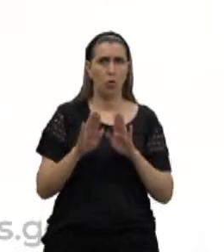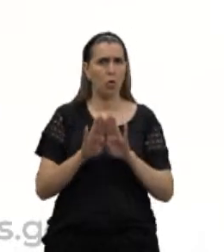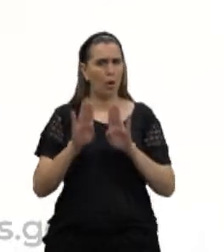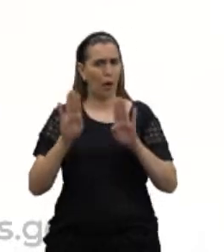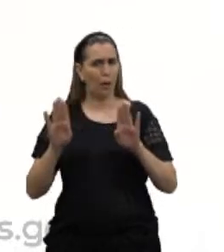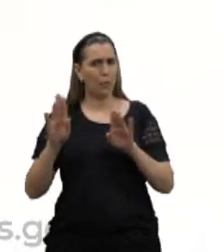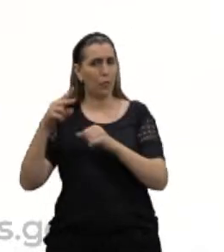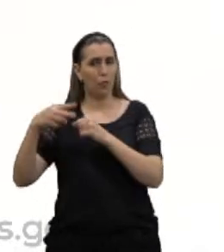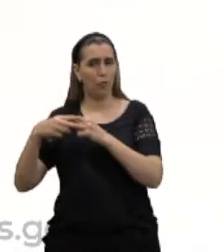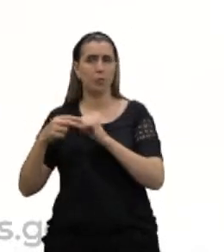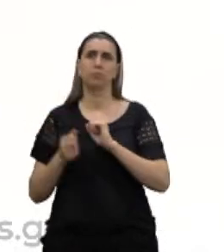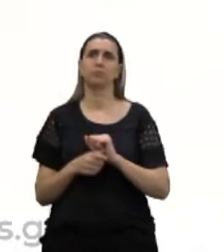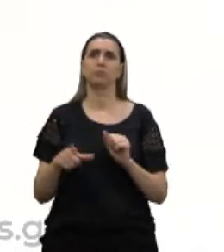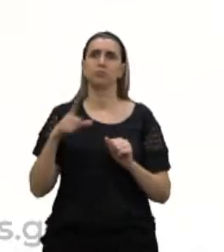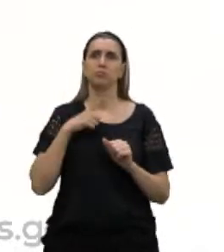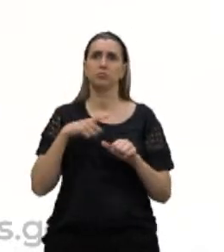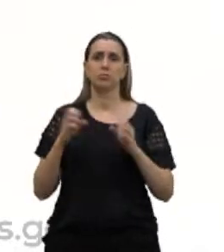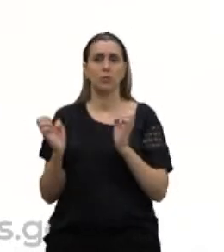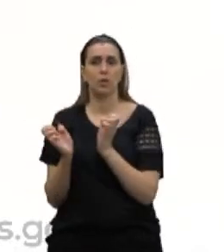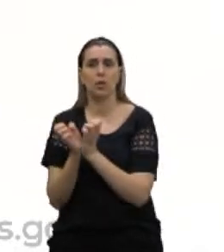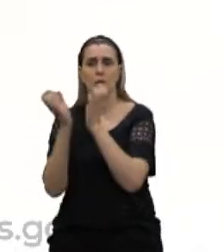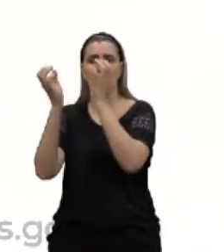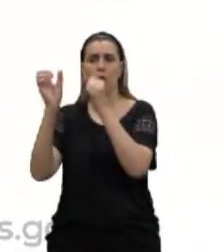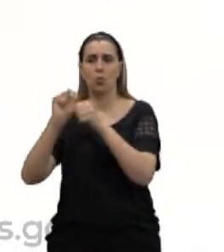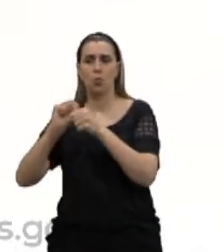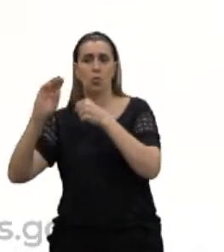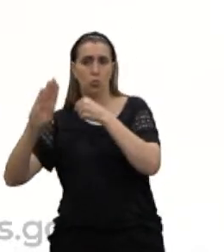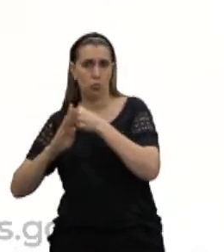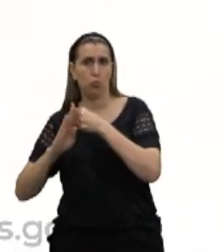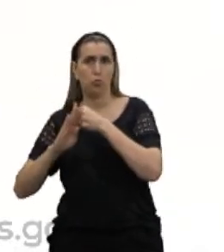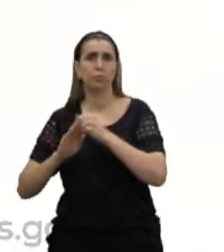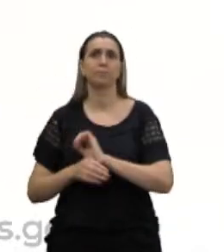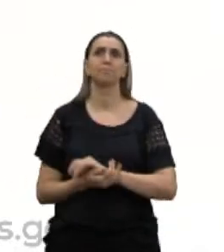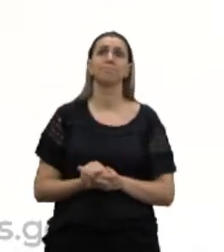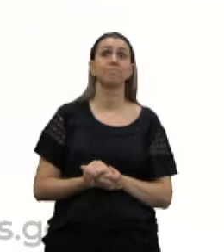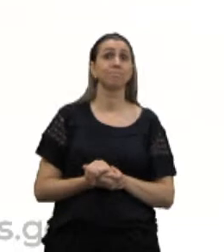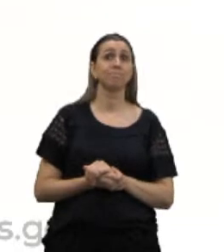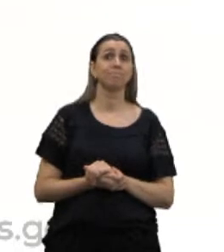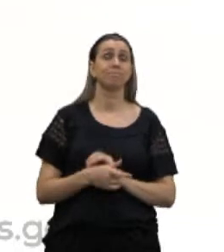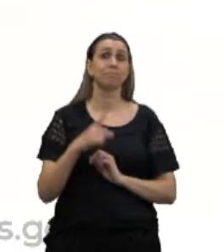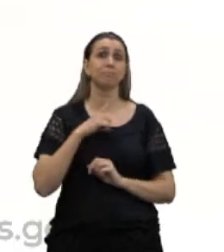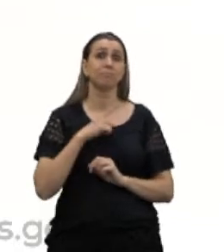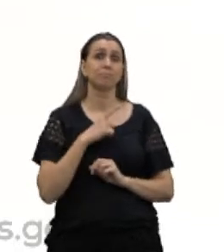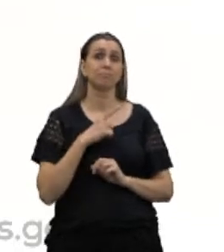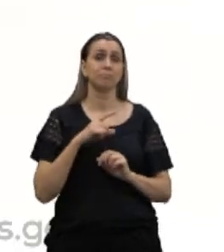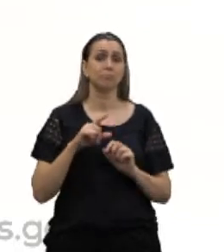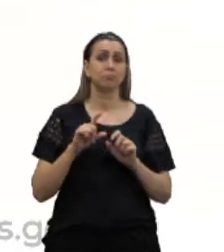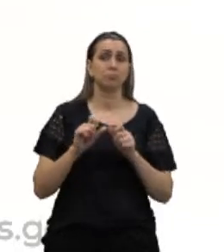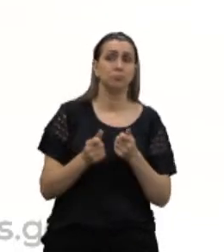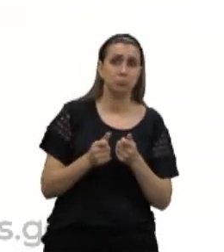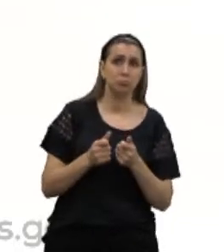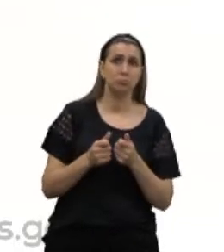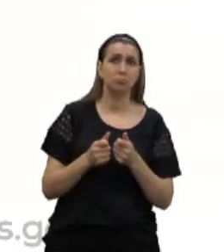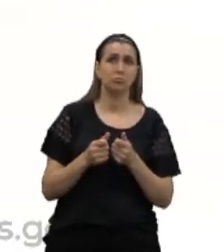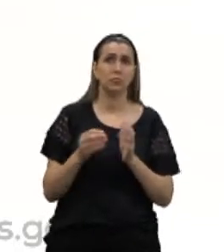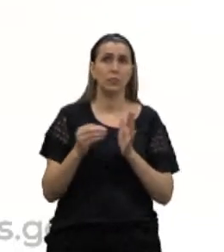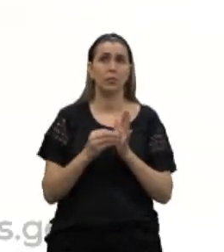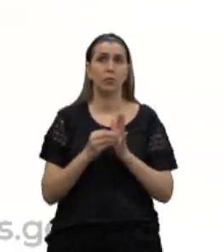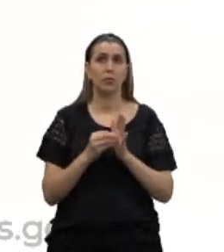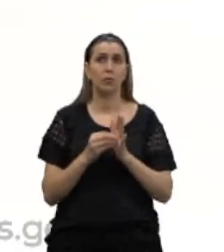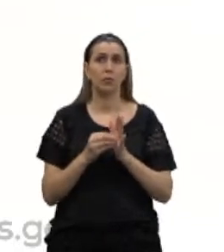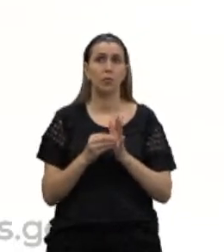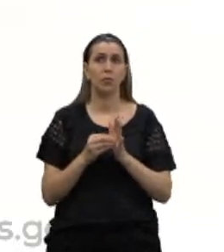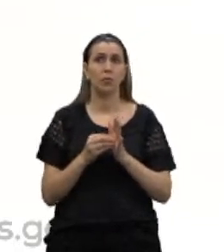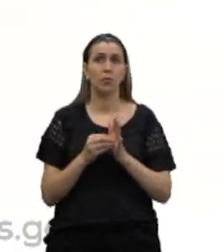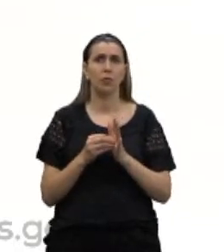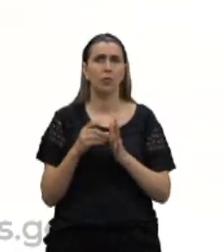que é um verbo, e eu tenho evento, que é um substantivo, né? Eu tenho ali uma quebra... Faltou o verbo.